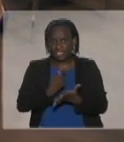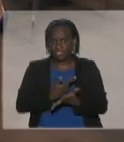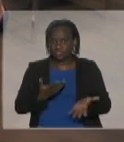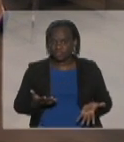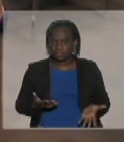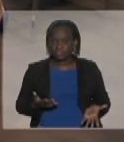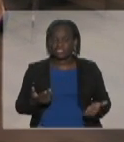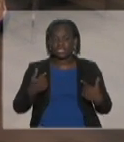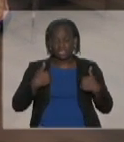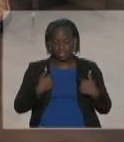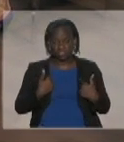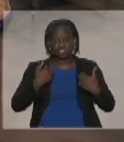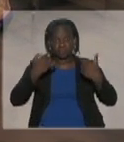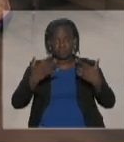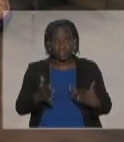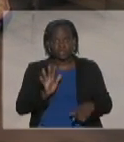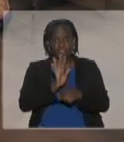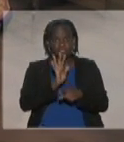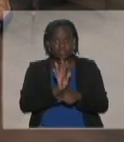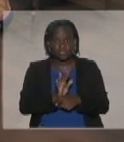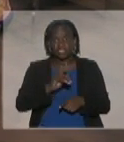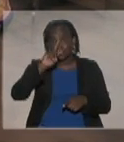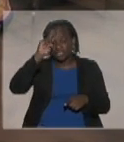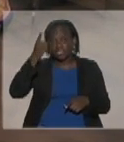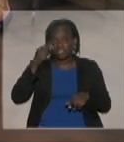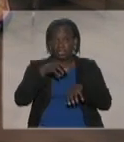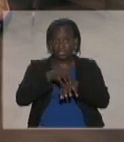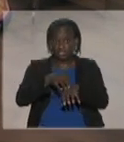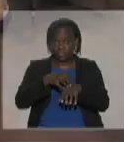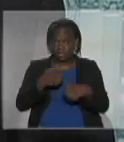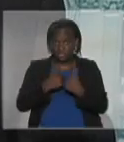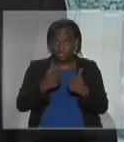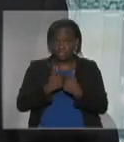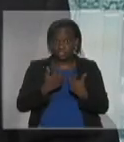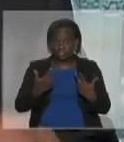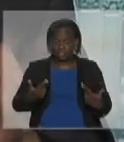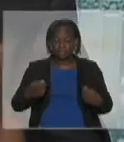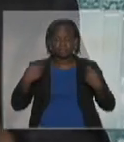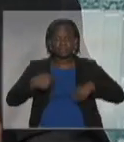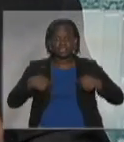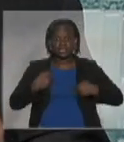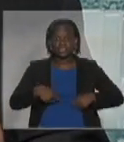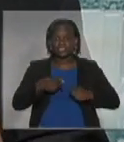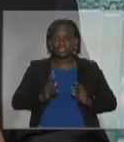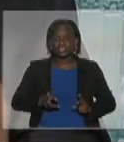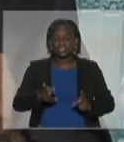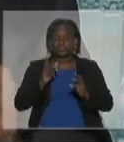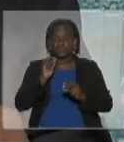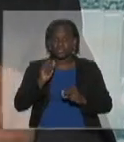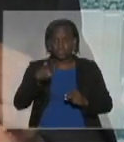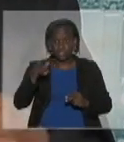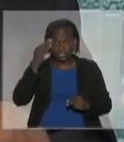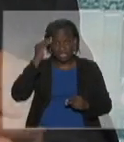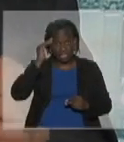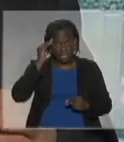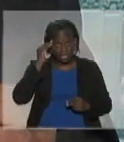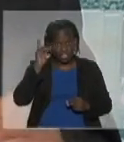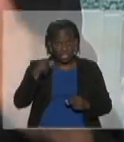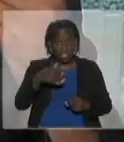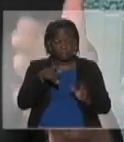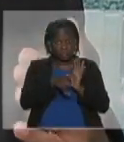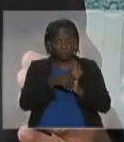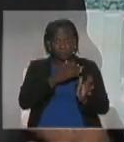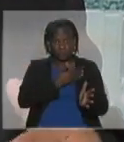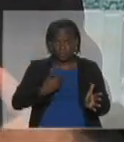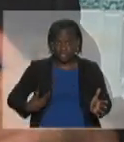errada. Eu defendo a ideia de que transporte público, ele sempre, se você entender que o transporte